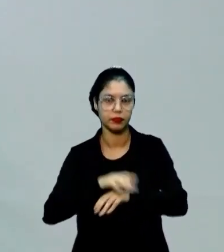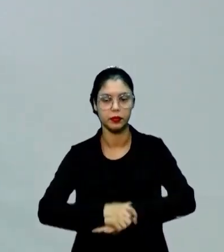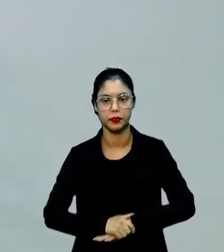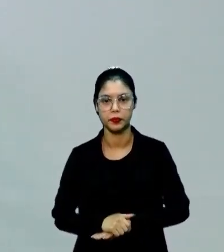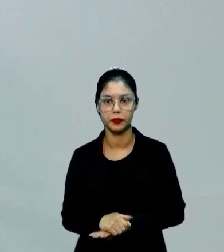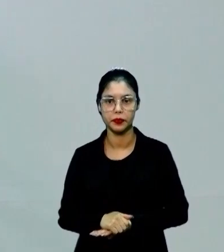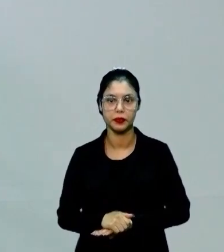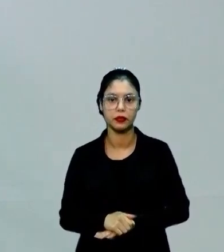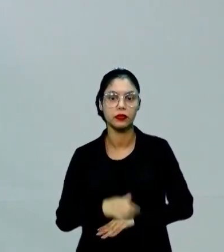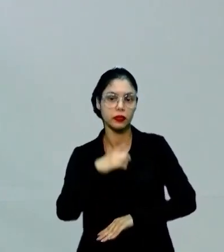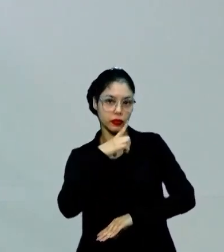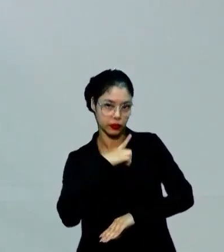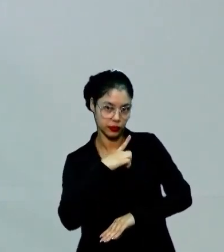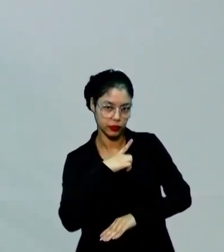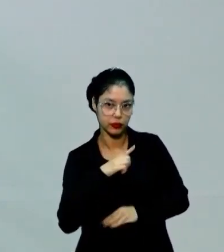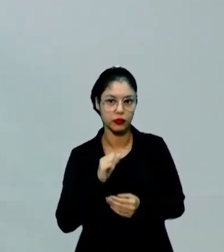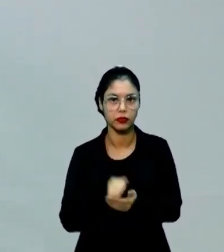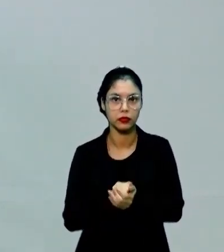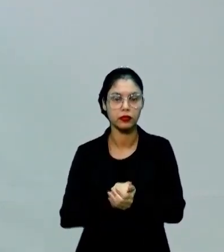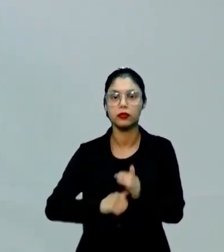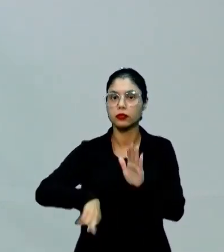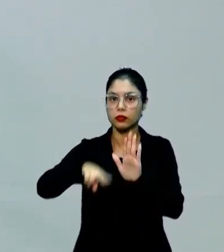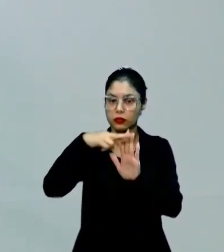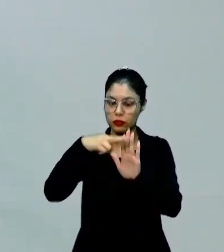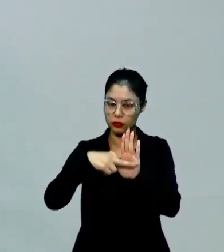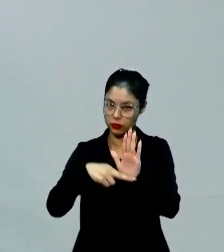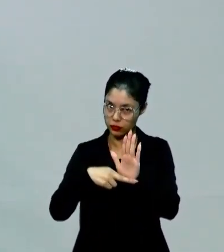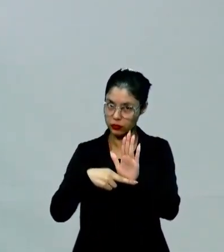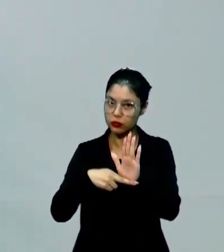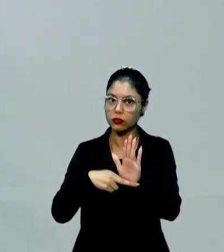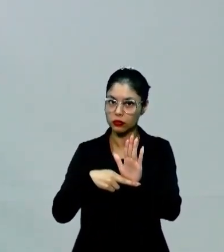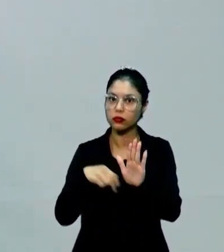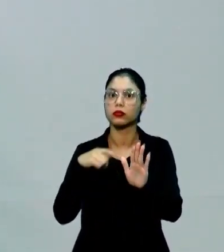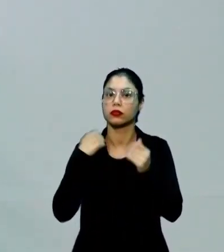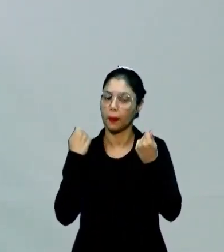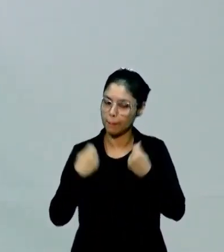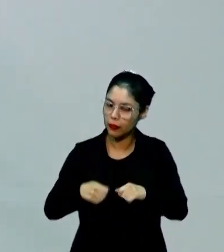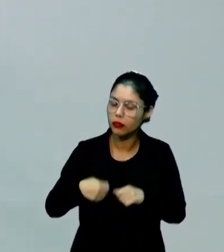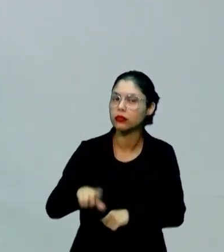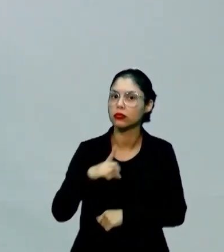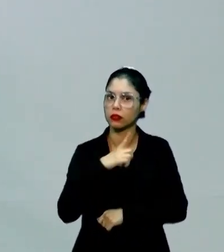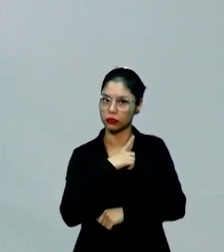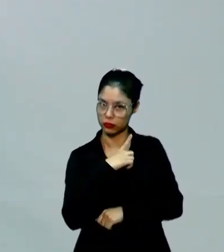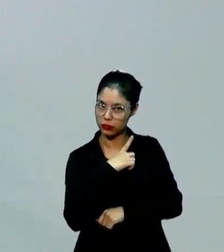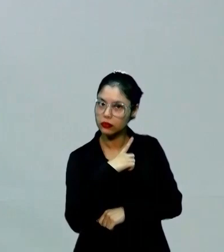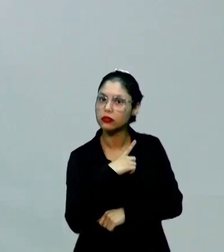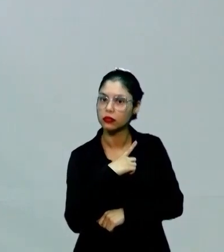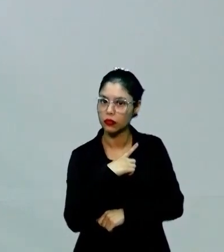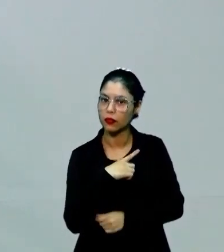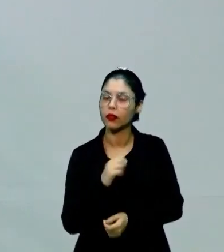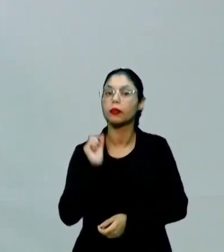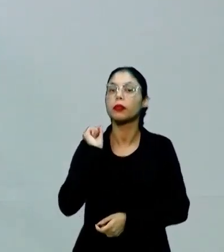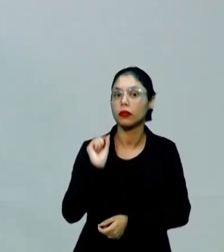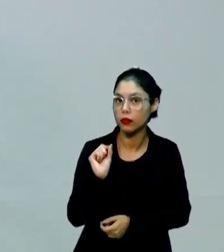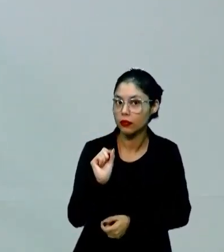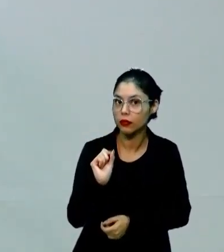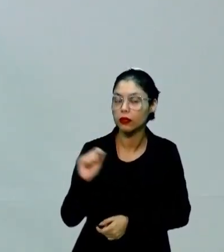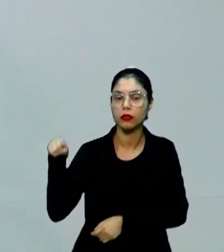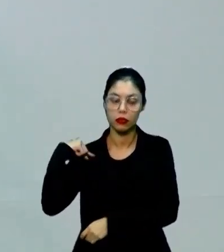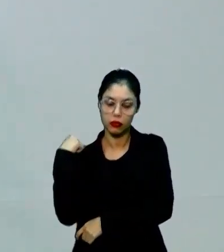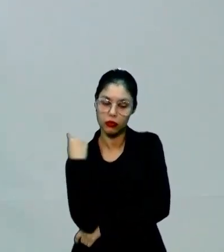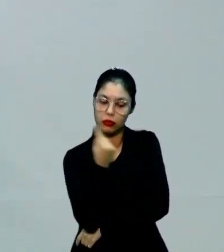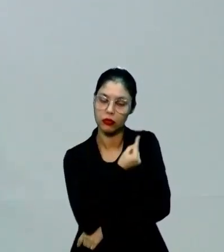temática. Existe um padrão de conduta que ele é necessário justamente para que as